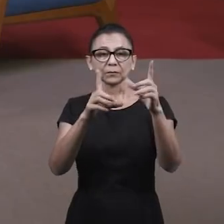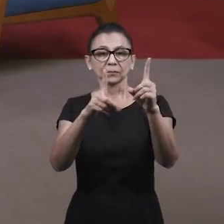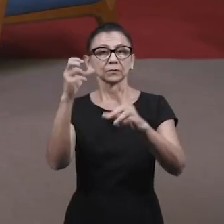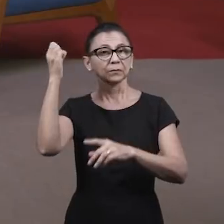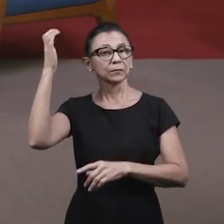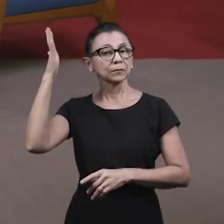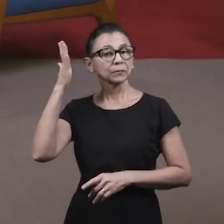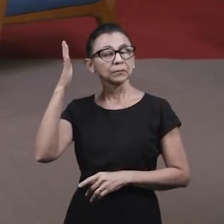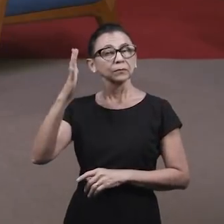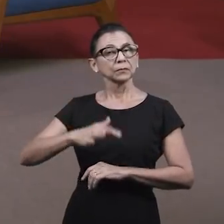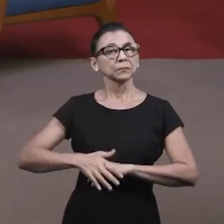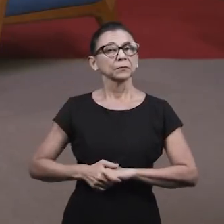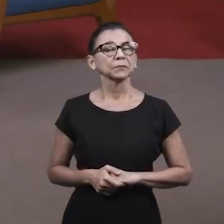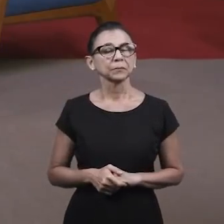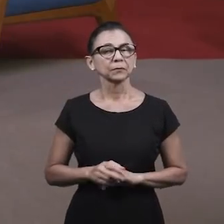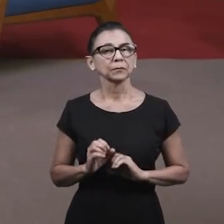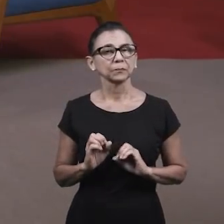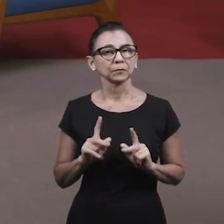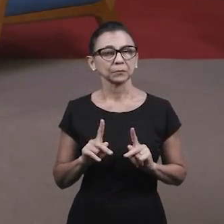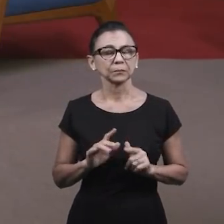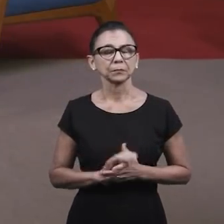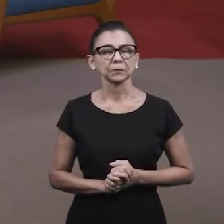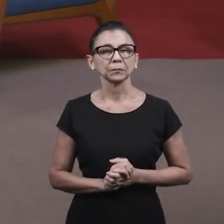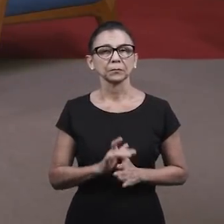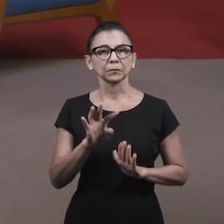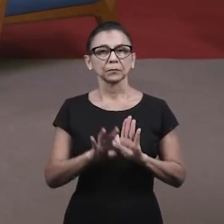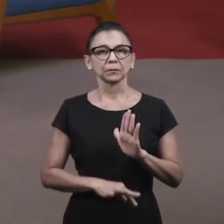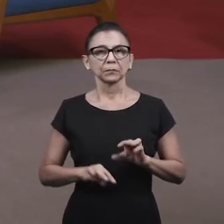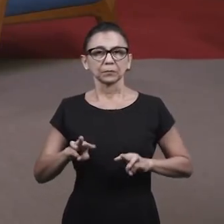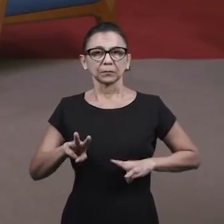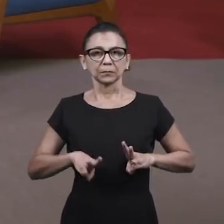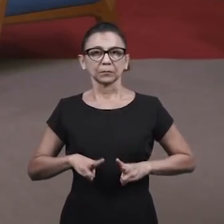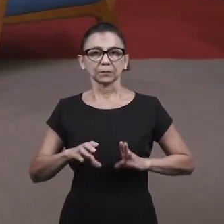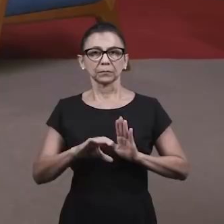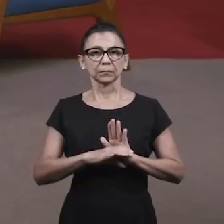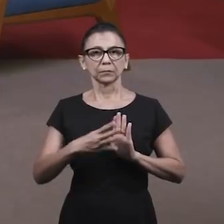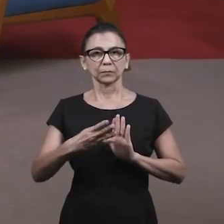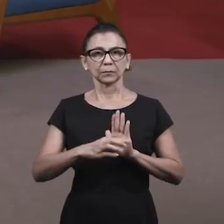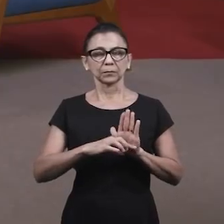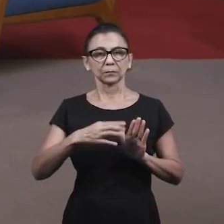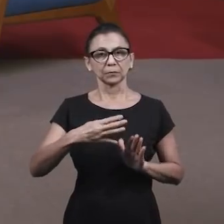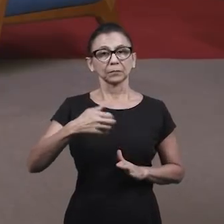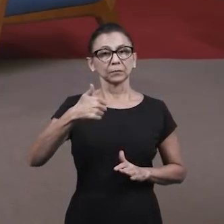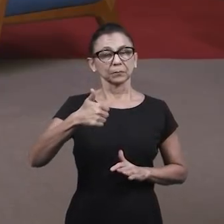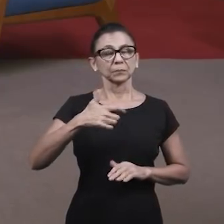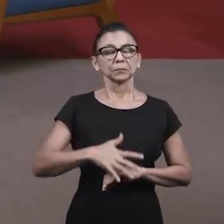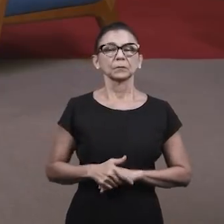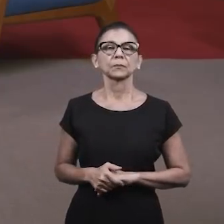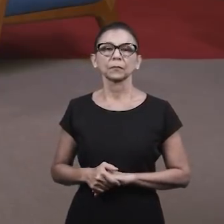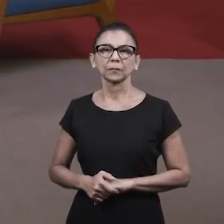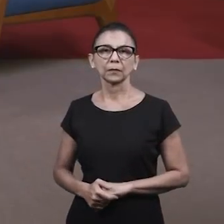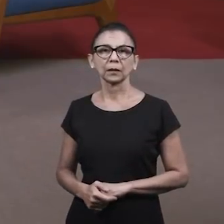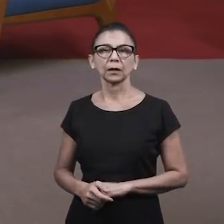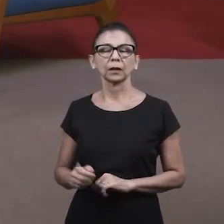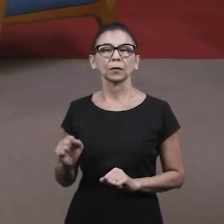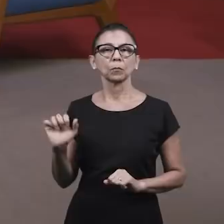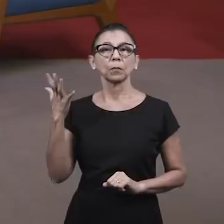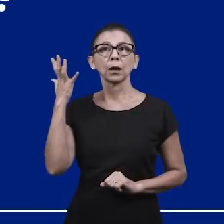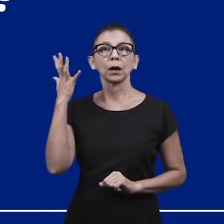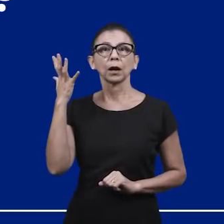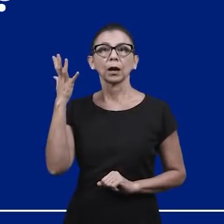e que, ao se descobrir esse algo, ao se descobrir, se alcançar esse mistério, o homem passa a viver a experiência de salvação. Ele tem